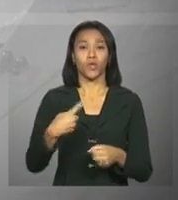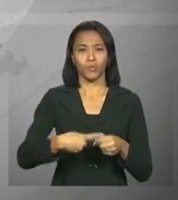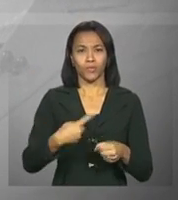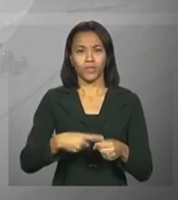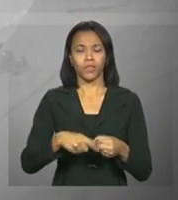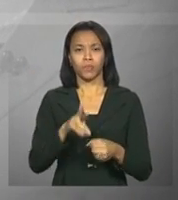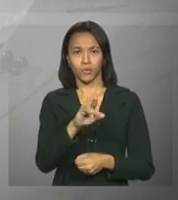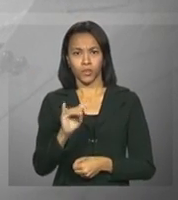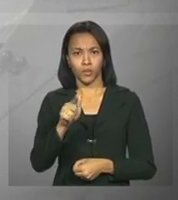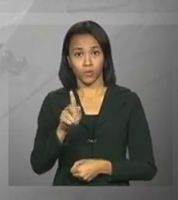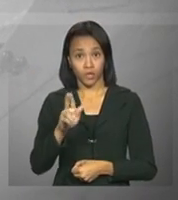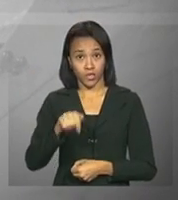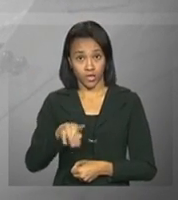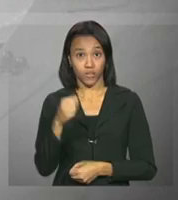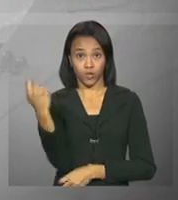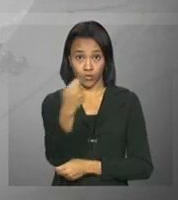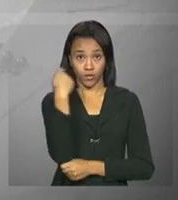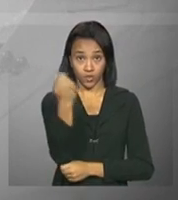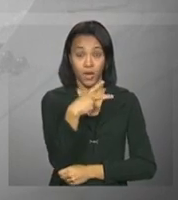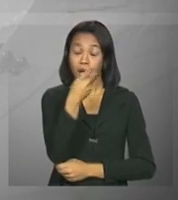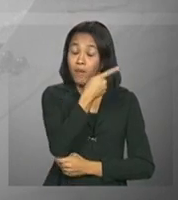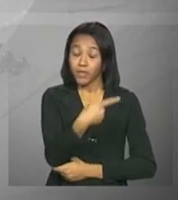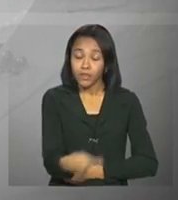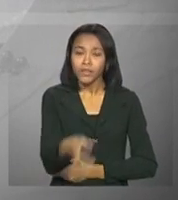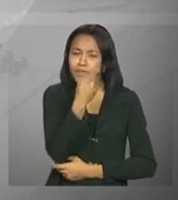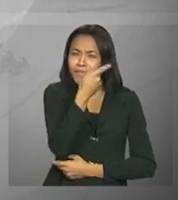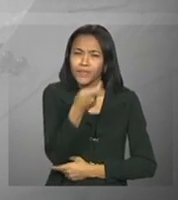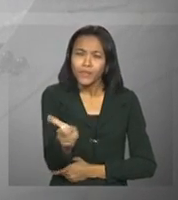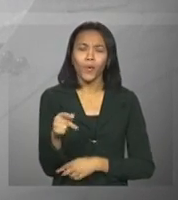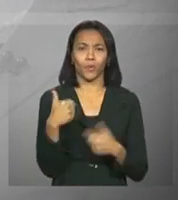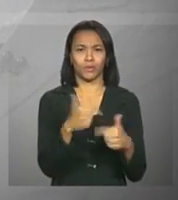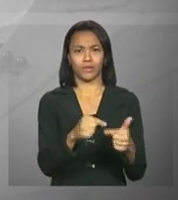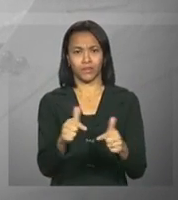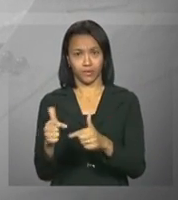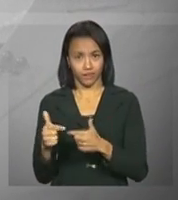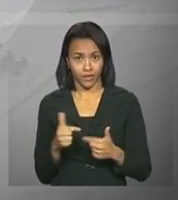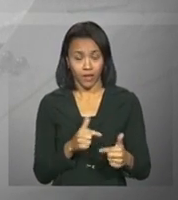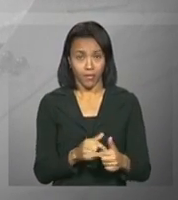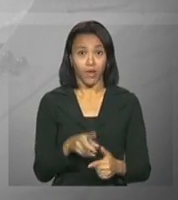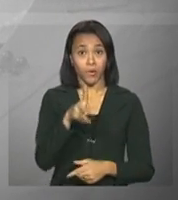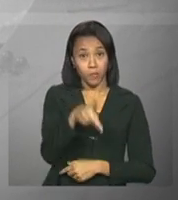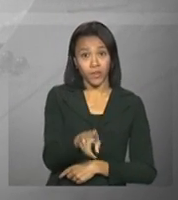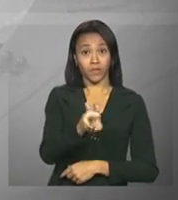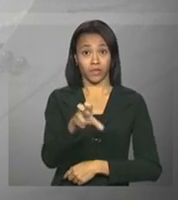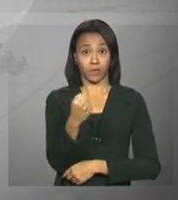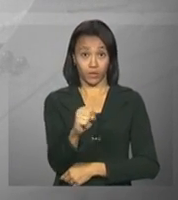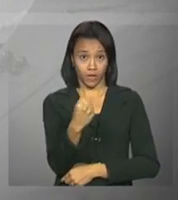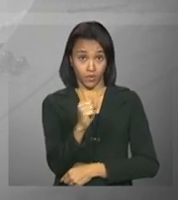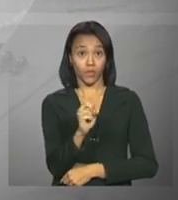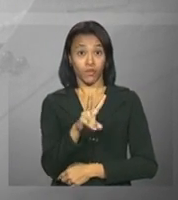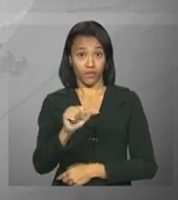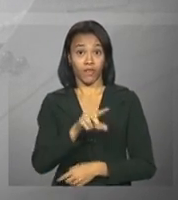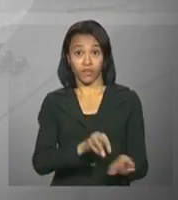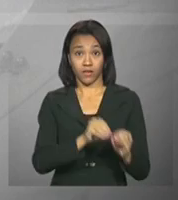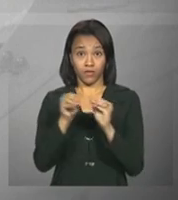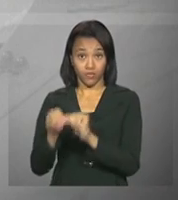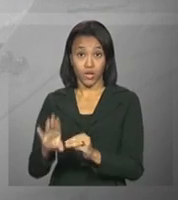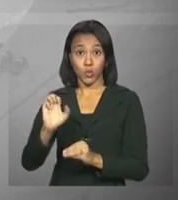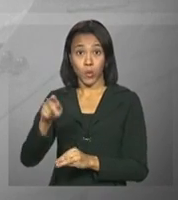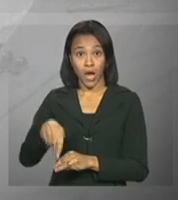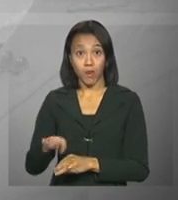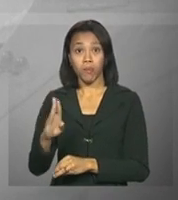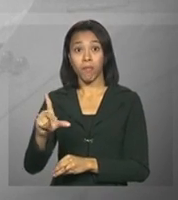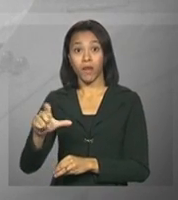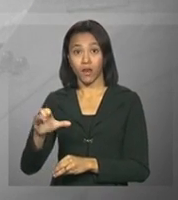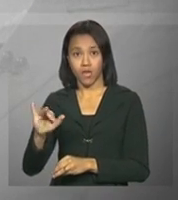Rio Grande, no sul do Rio Grande do Sul. A presidenta visitou as obras da plataforma de petróleo P58, que será instalada no campo de Baleia